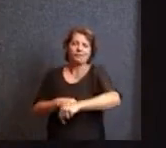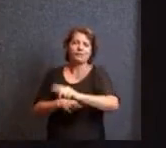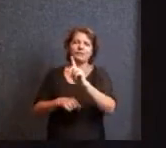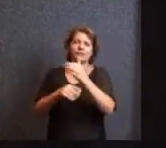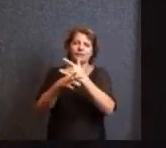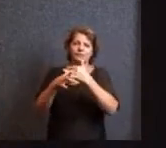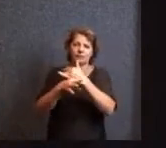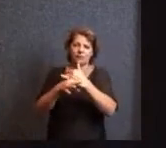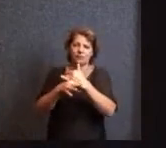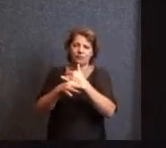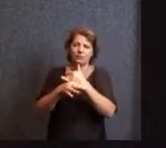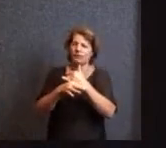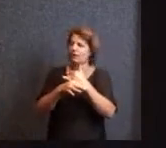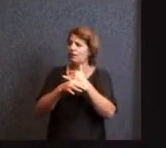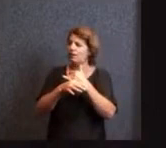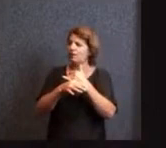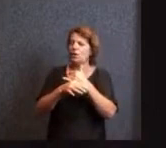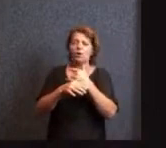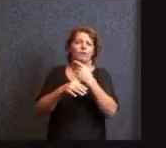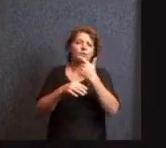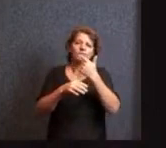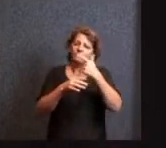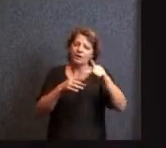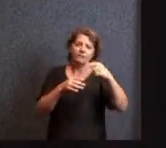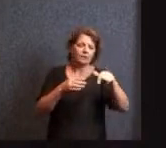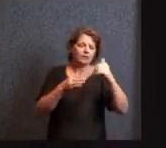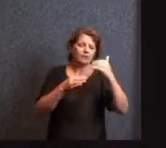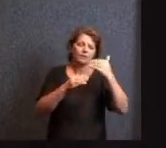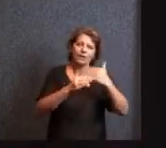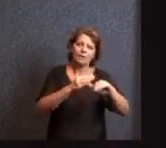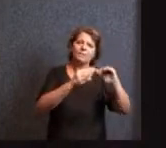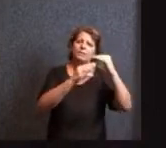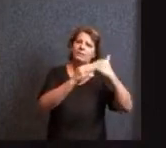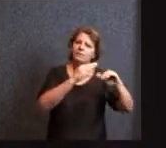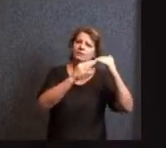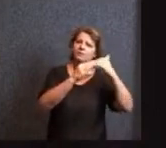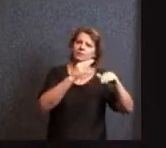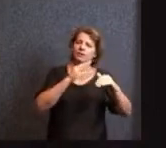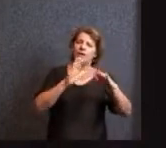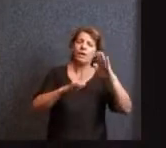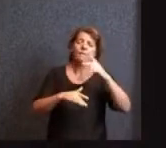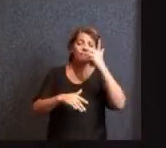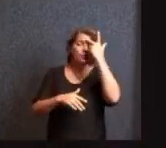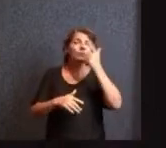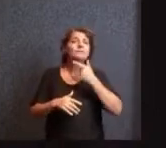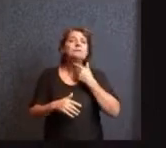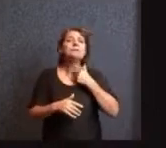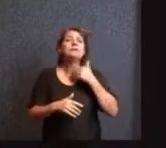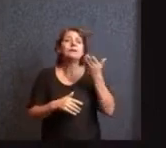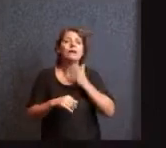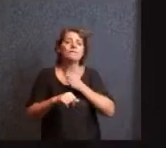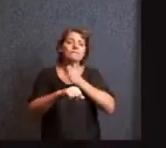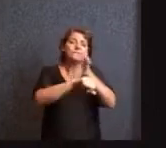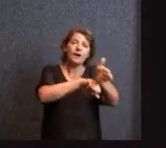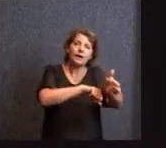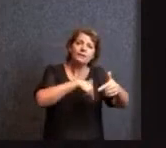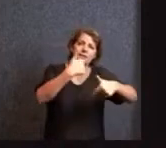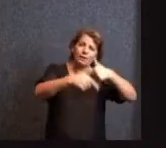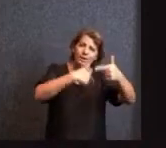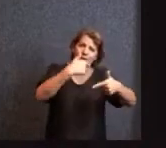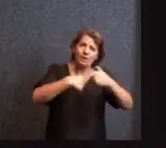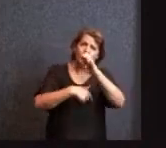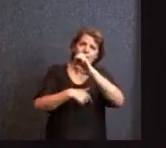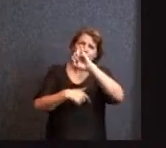mas outras proposições são encaminhadas. Vocês, as pessoas que se candidatarem não vão ficar sozinhas, elas vão